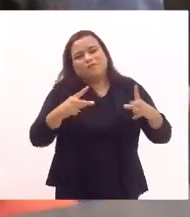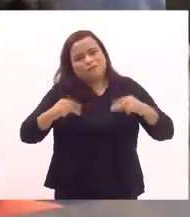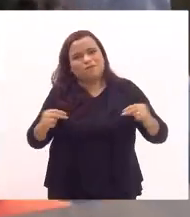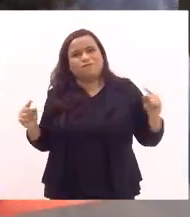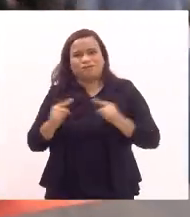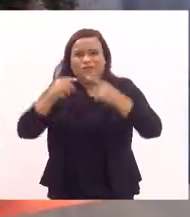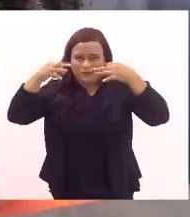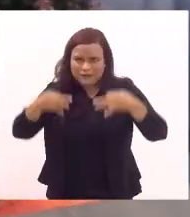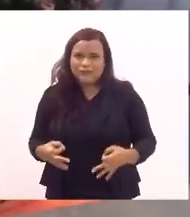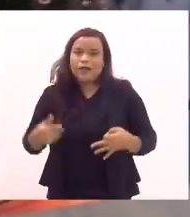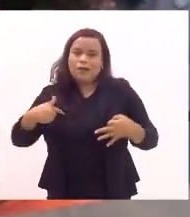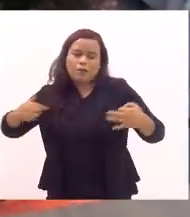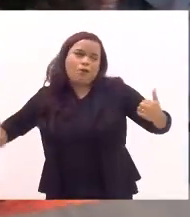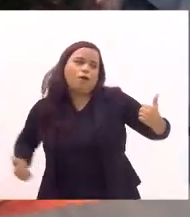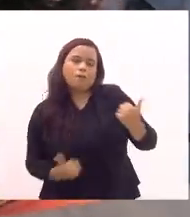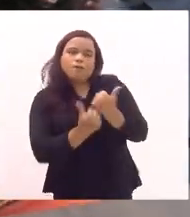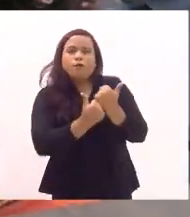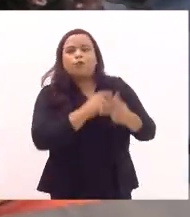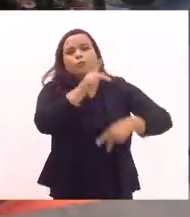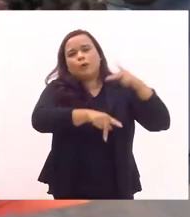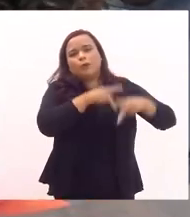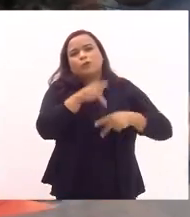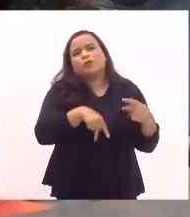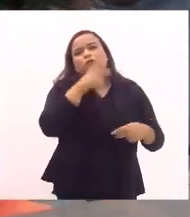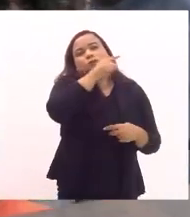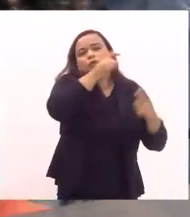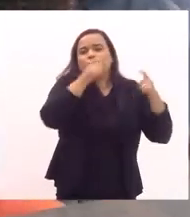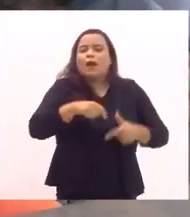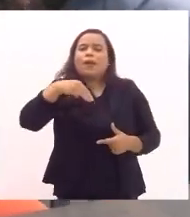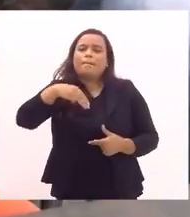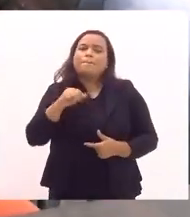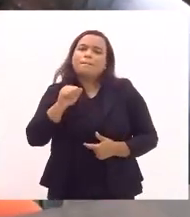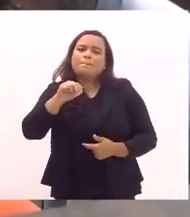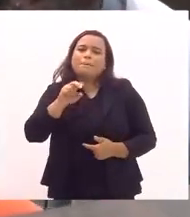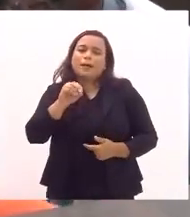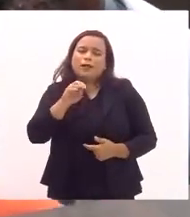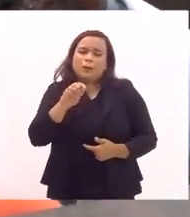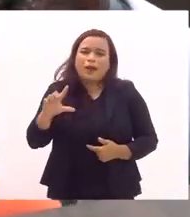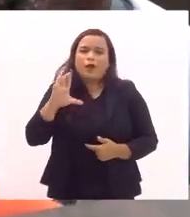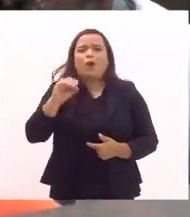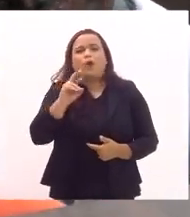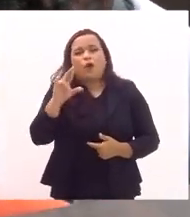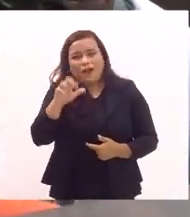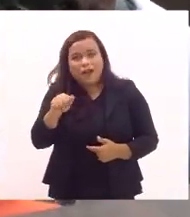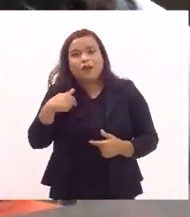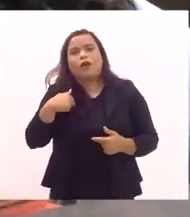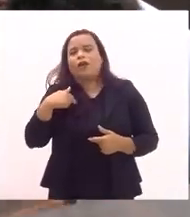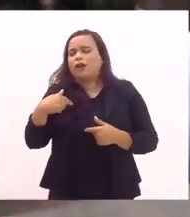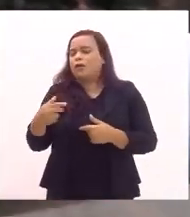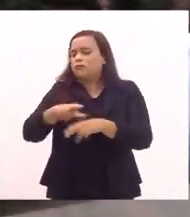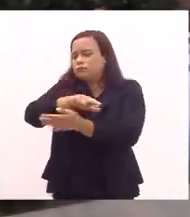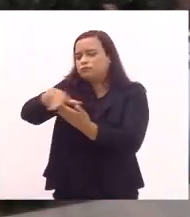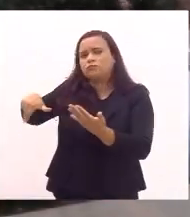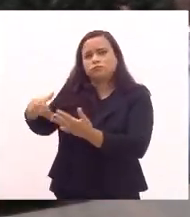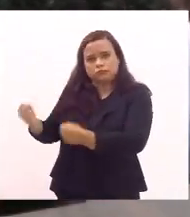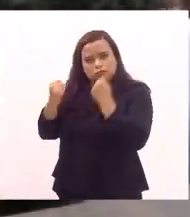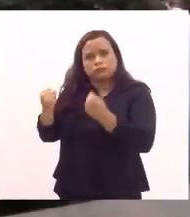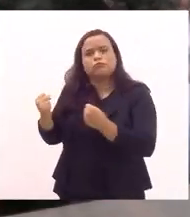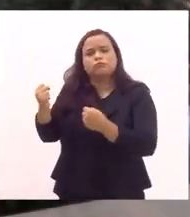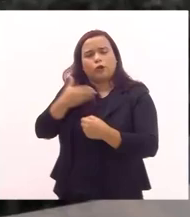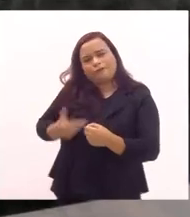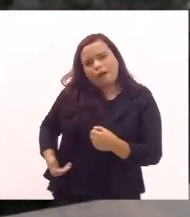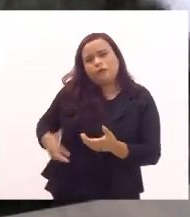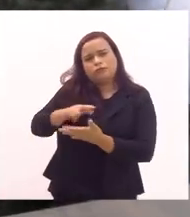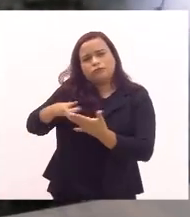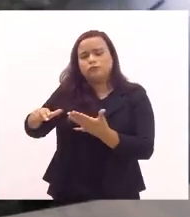chancela aqui declaro meu apoio à população do Manoel Correia e que as alturas da autoridade tome as providências em relação